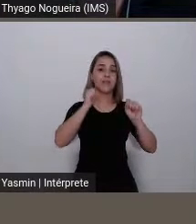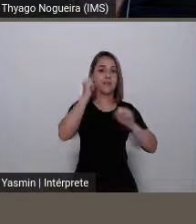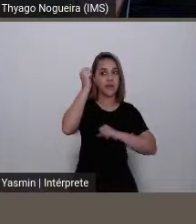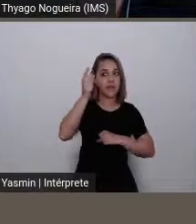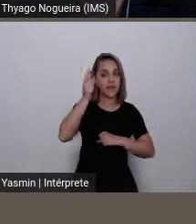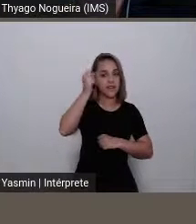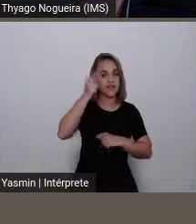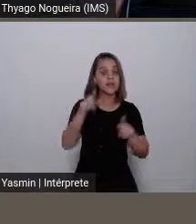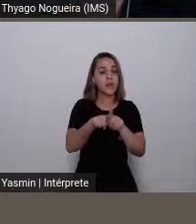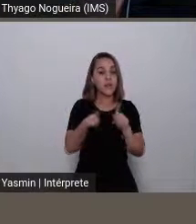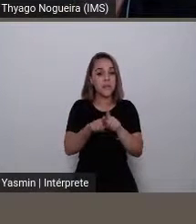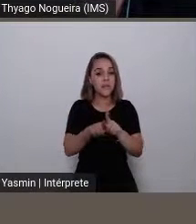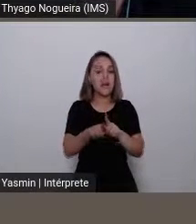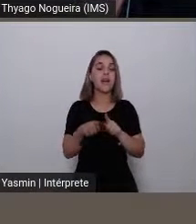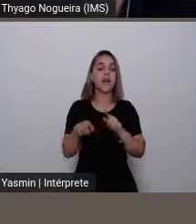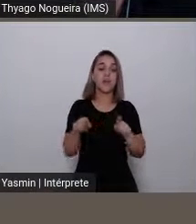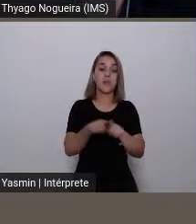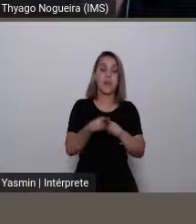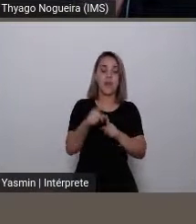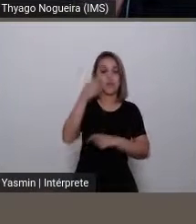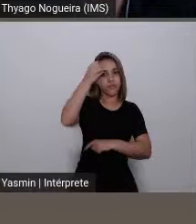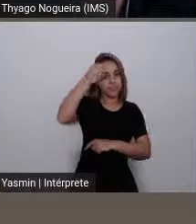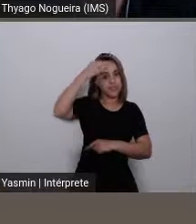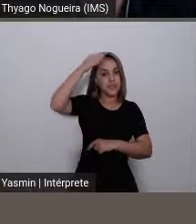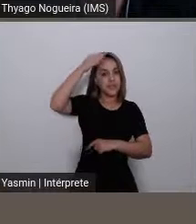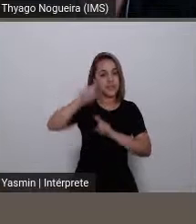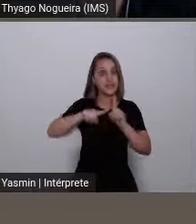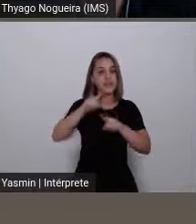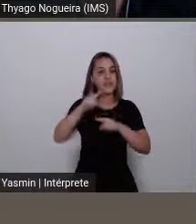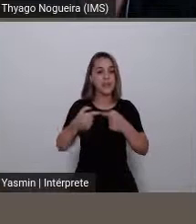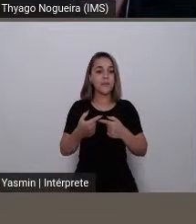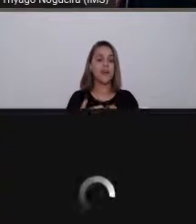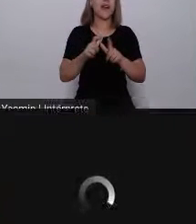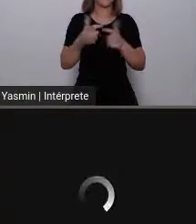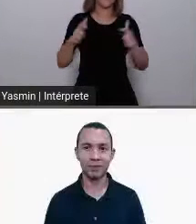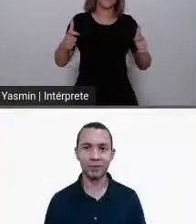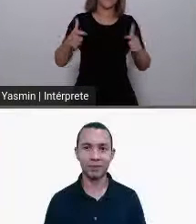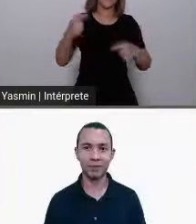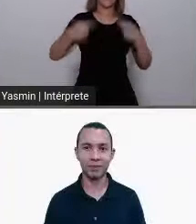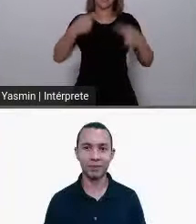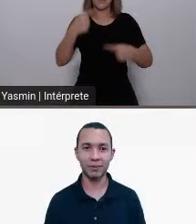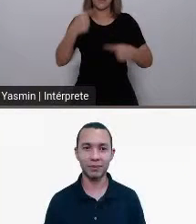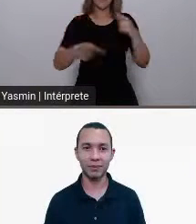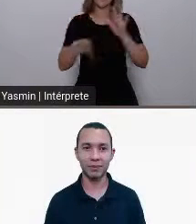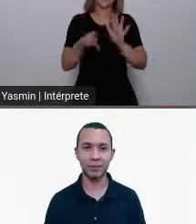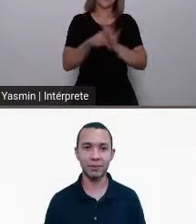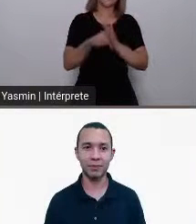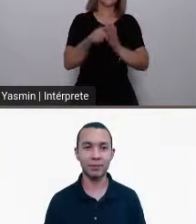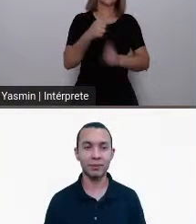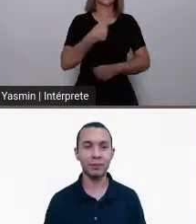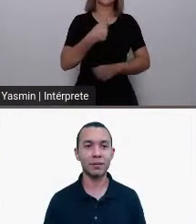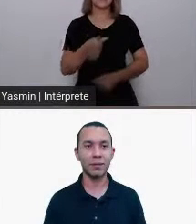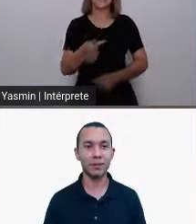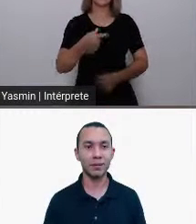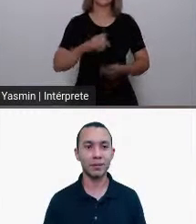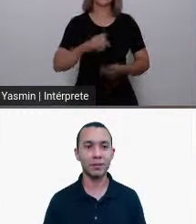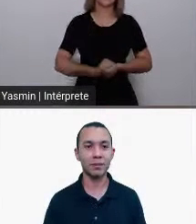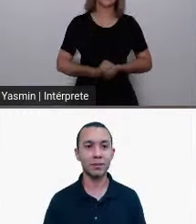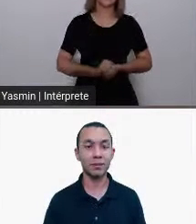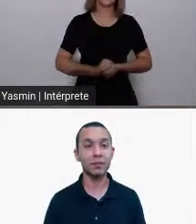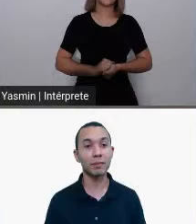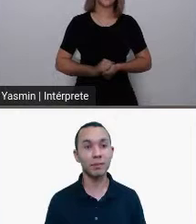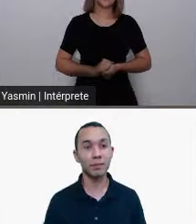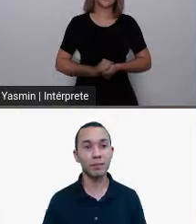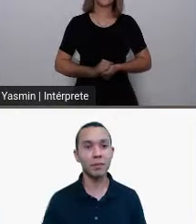como forma de produção de conhecimento, ao crescente debate historiográfico sobre a semana e o modernismo, já cinquentenária. Assim,